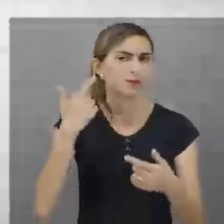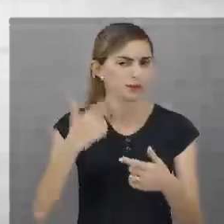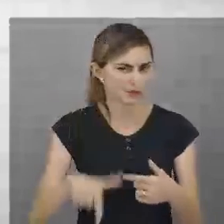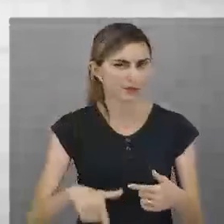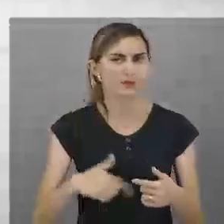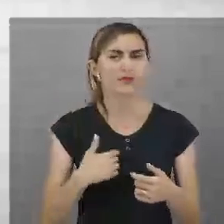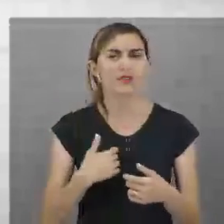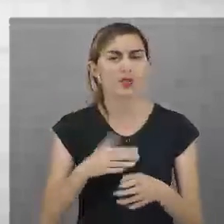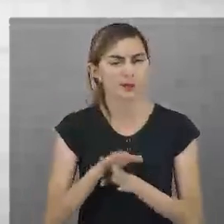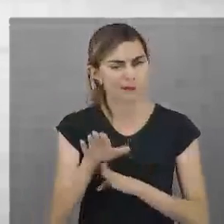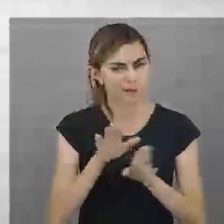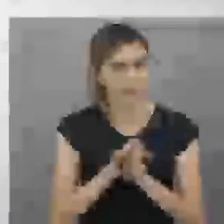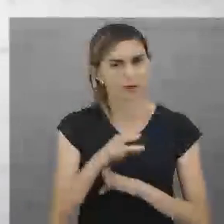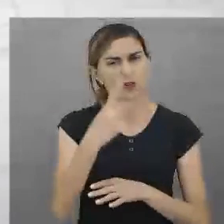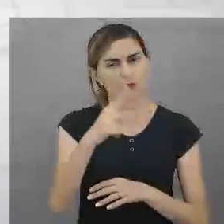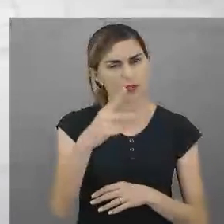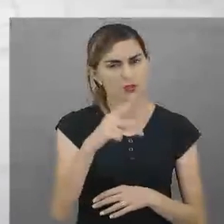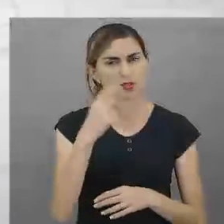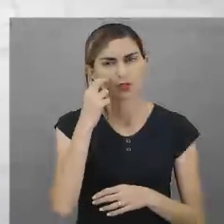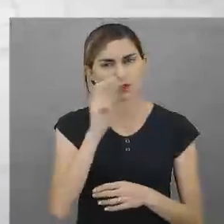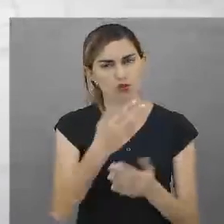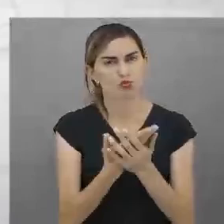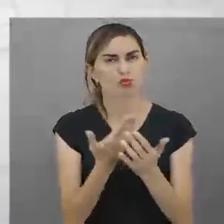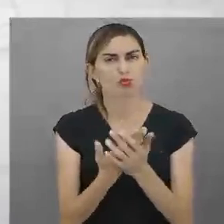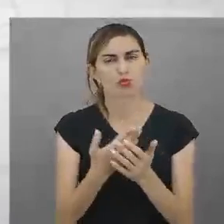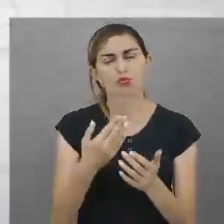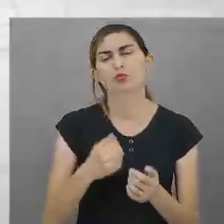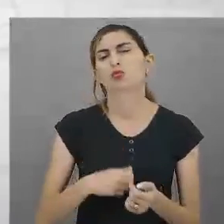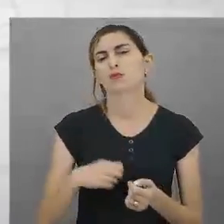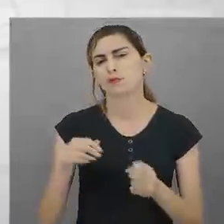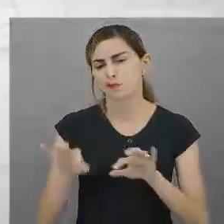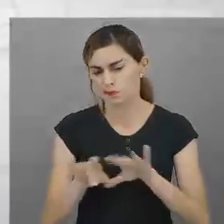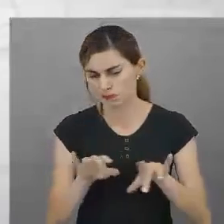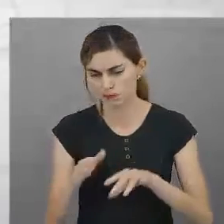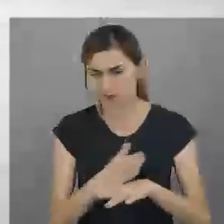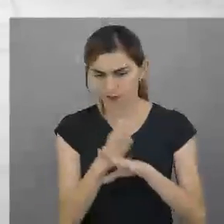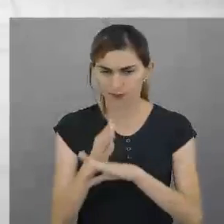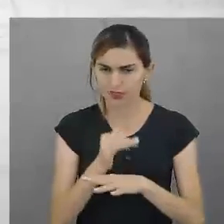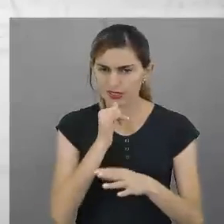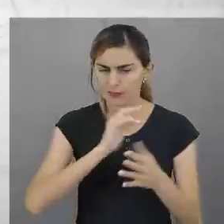eu recomendo que vocês estudem pelo e-book, porque está repleto de